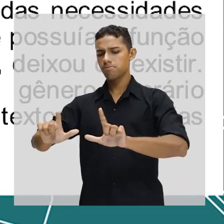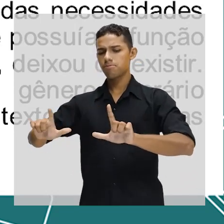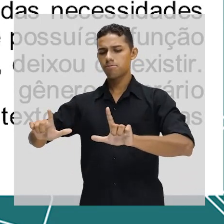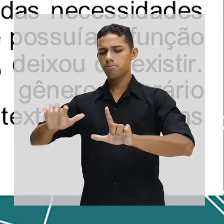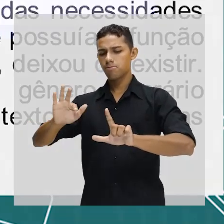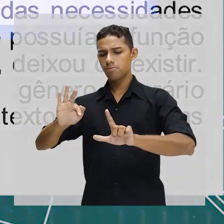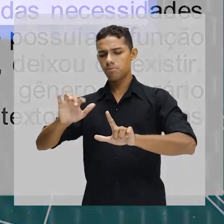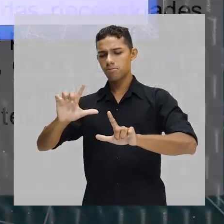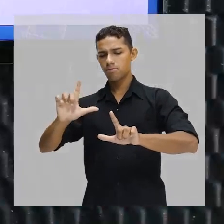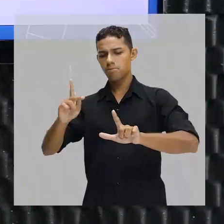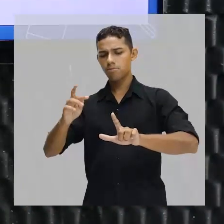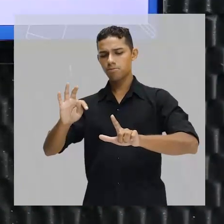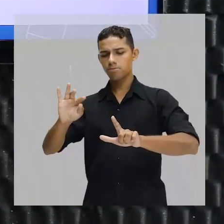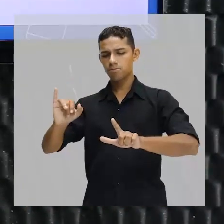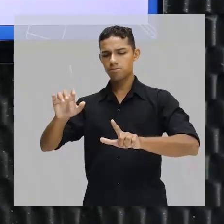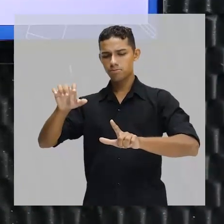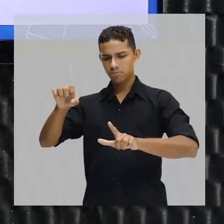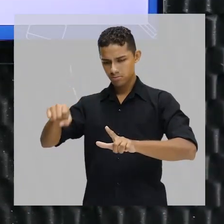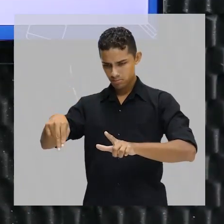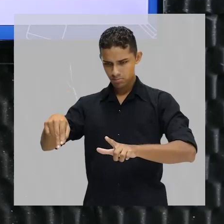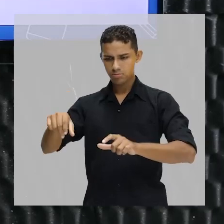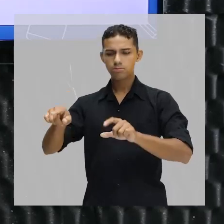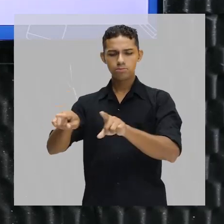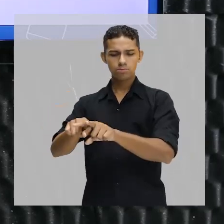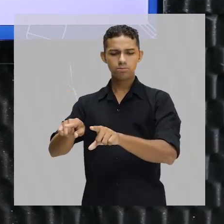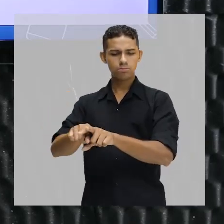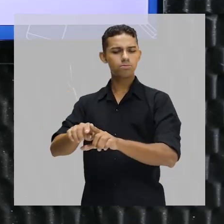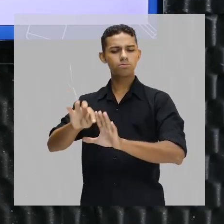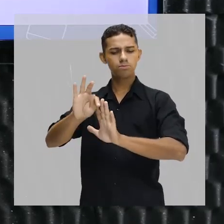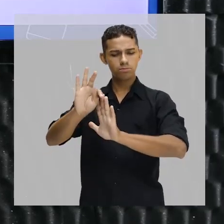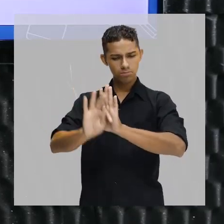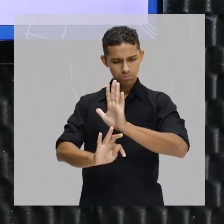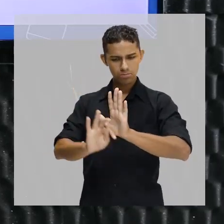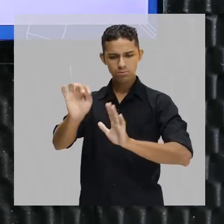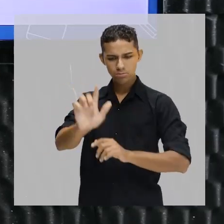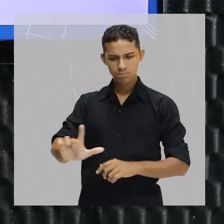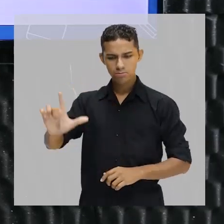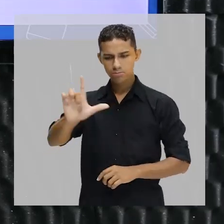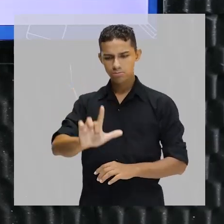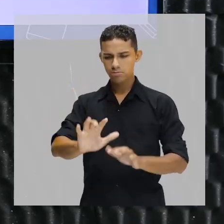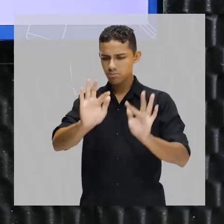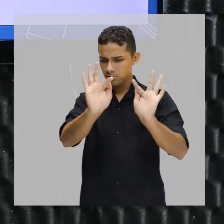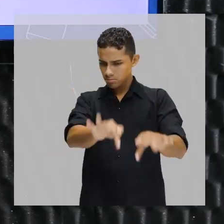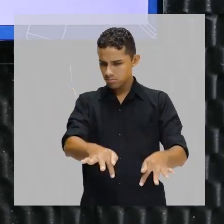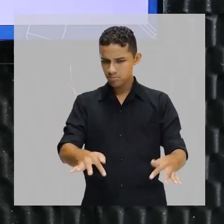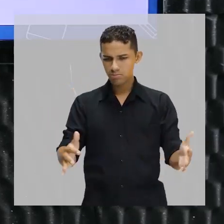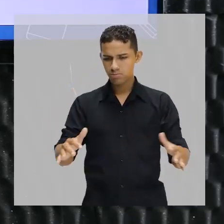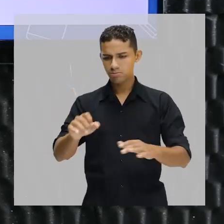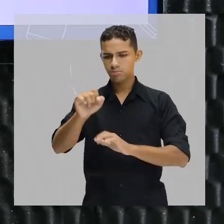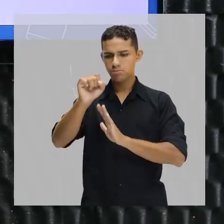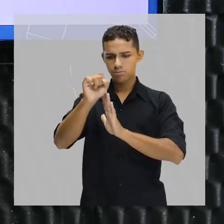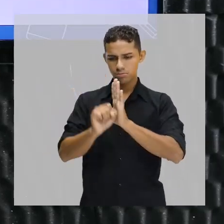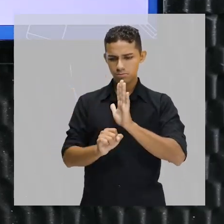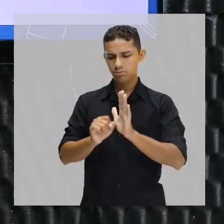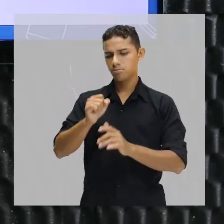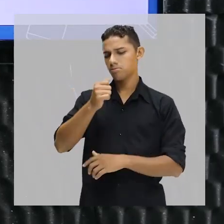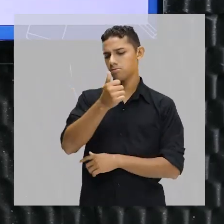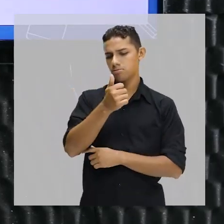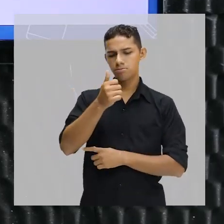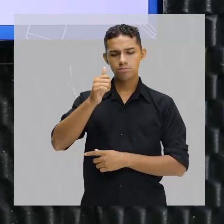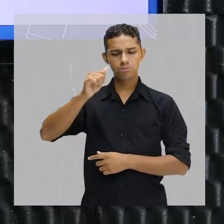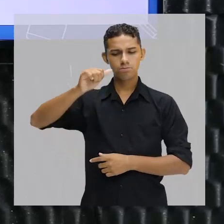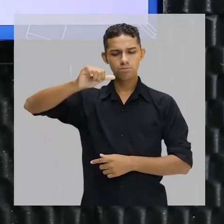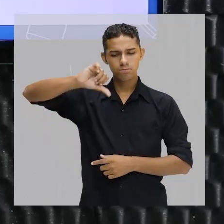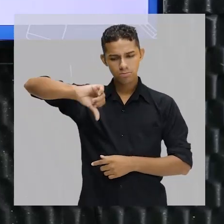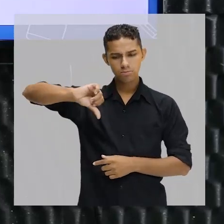apresentar textos literários até o final do século XIX, deixou de existir. Atualmente, utiliza-se a fanfiction, um